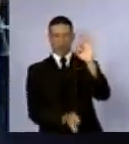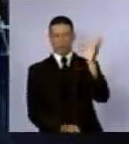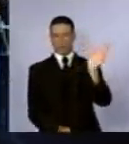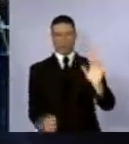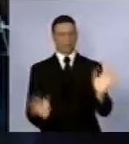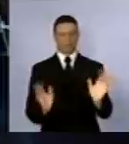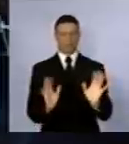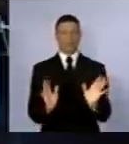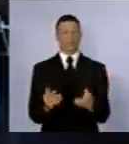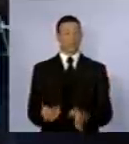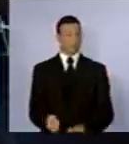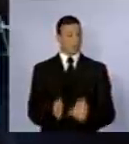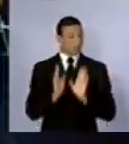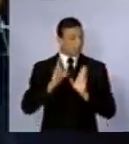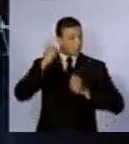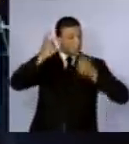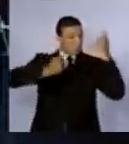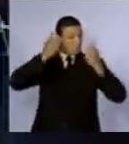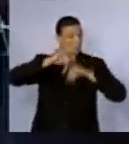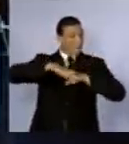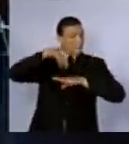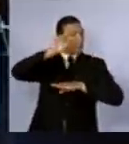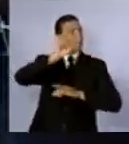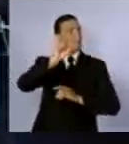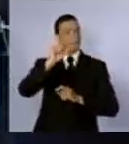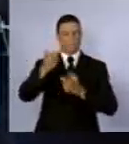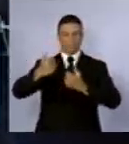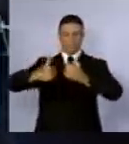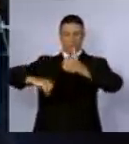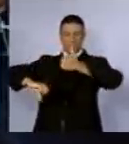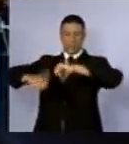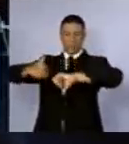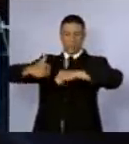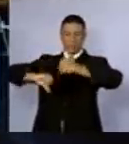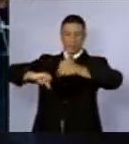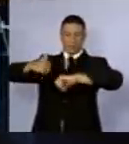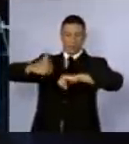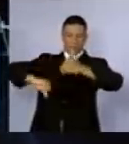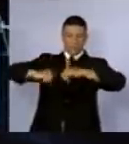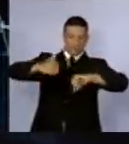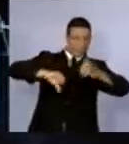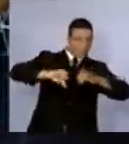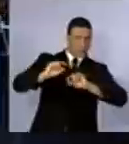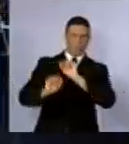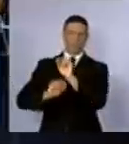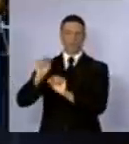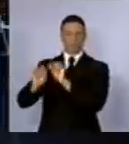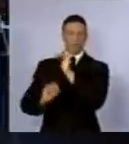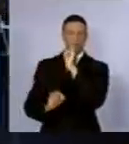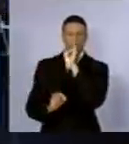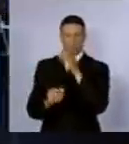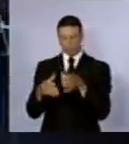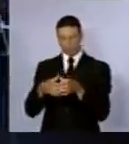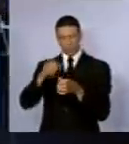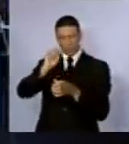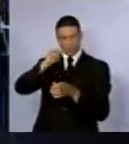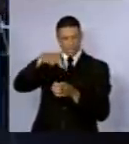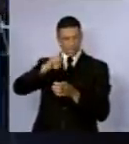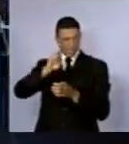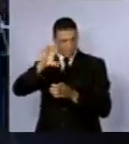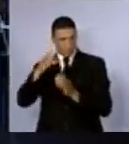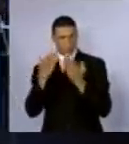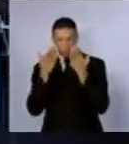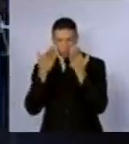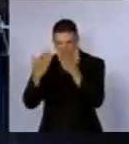tem se preocupado muito com a questão da avaliação daquelas ações que são, que até a própria ANEEL já mostrou aqui, né? Que